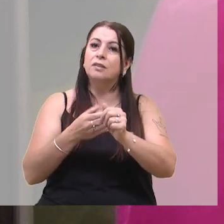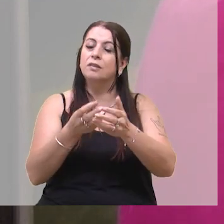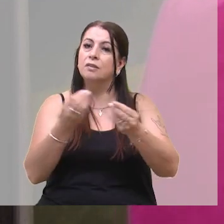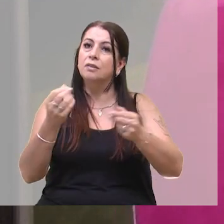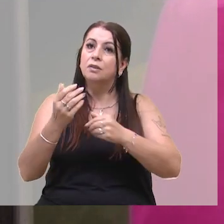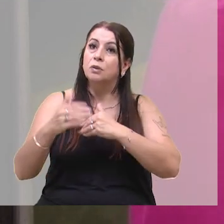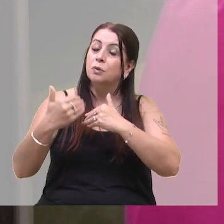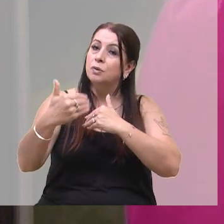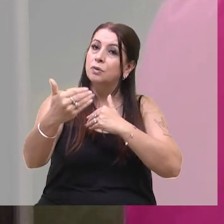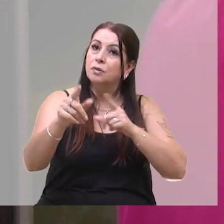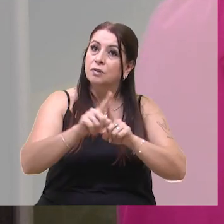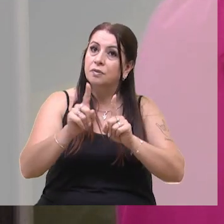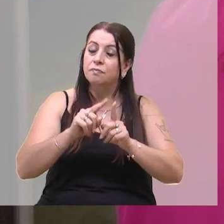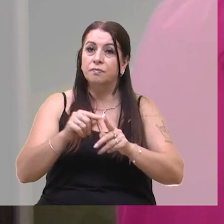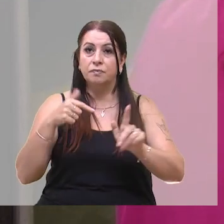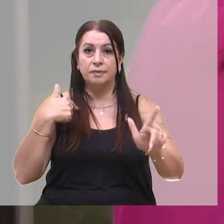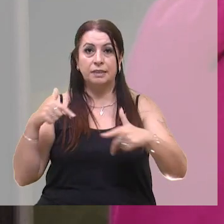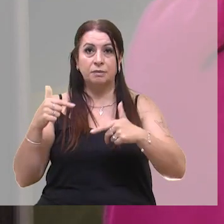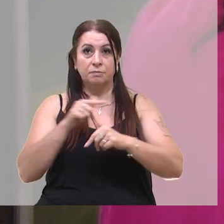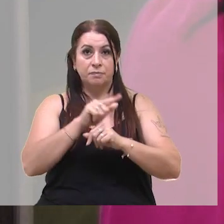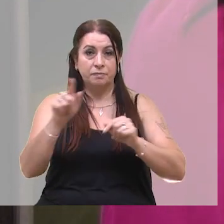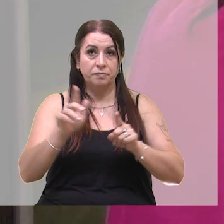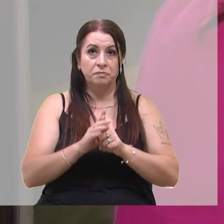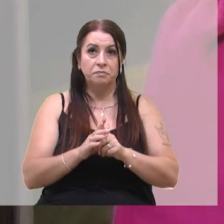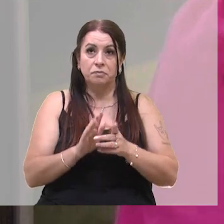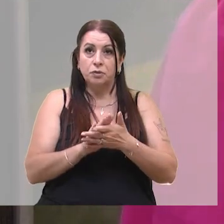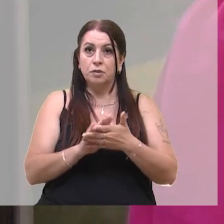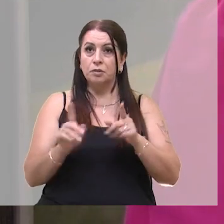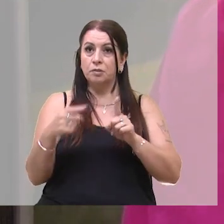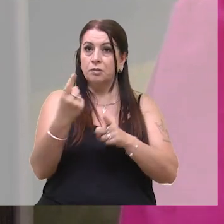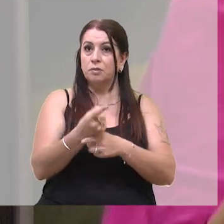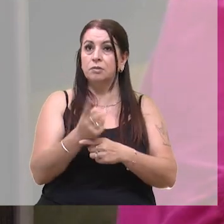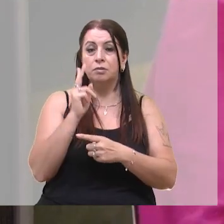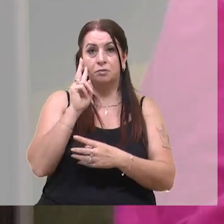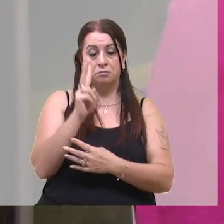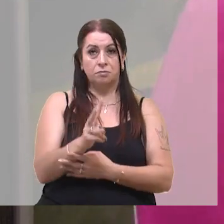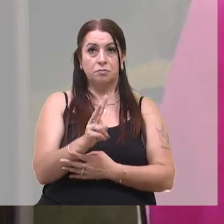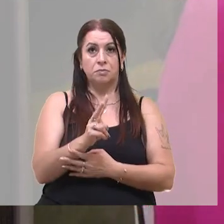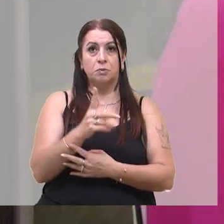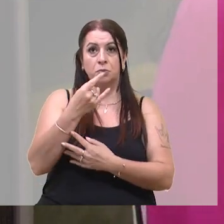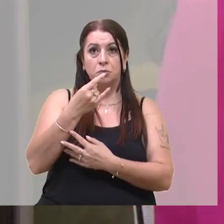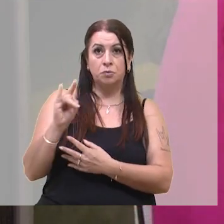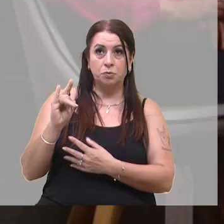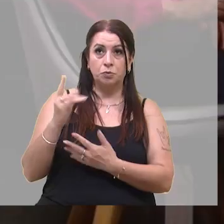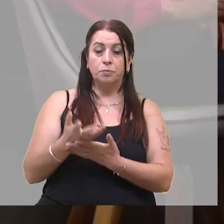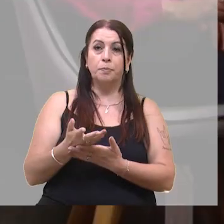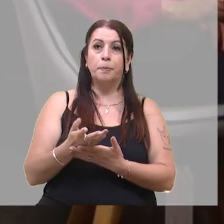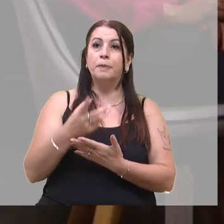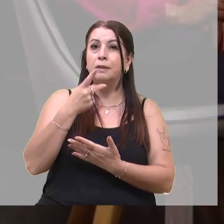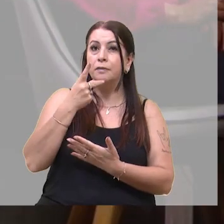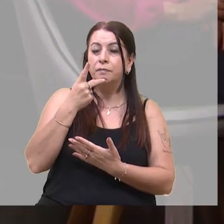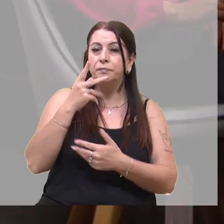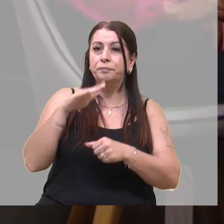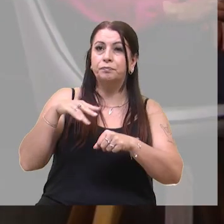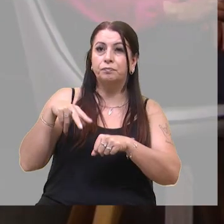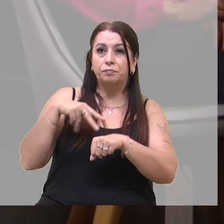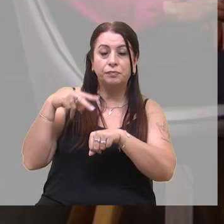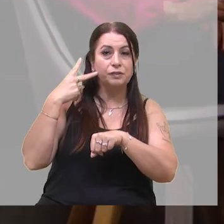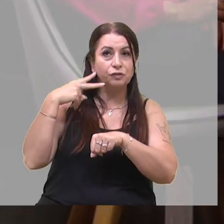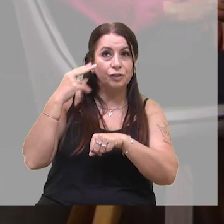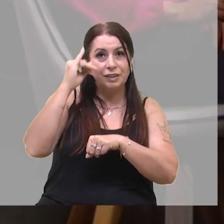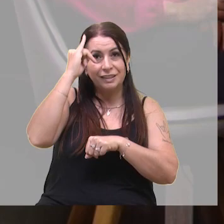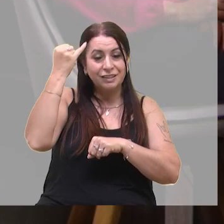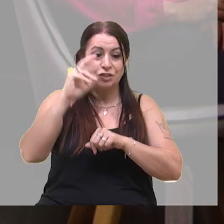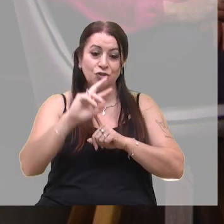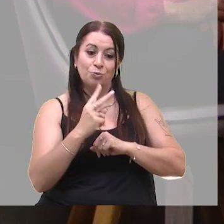pouco do andamento dos trabalhos da casa e vai sabendo o que fica para a última hora da legislatura. De certo modo, a senhora e o vereador D'Ambrosio